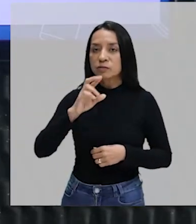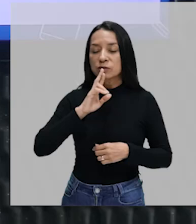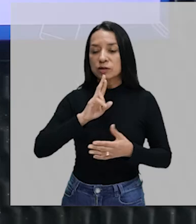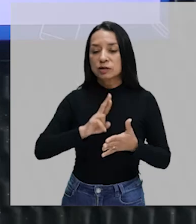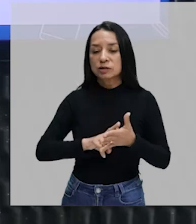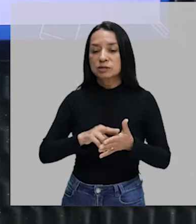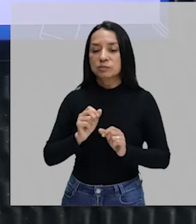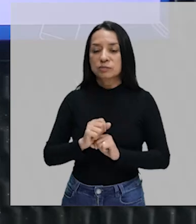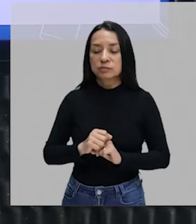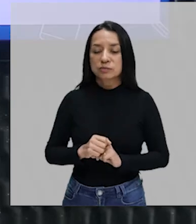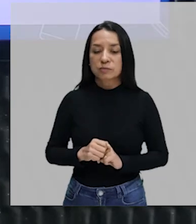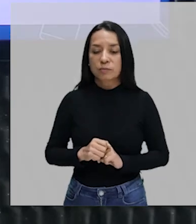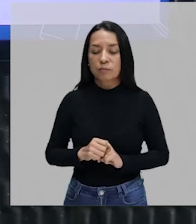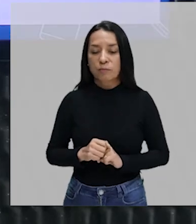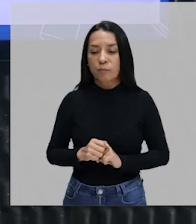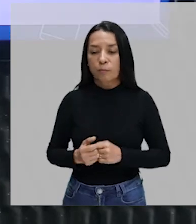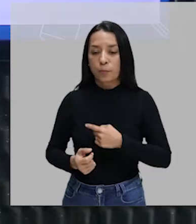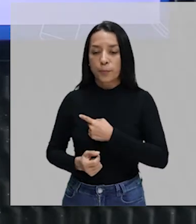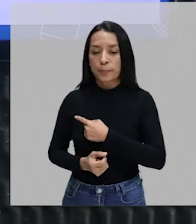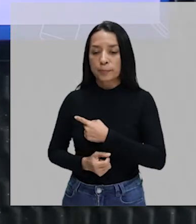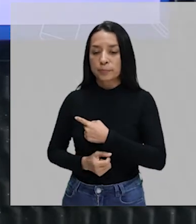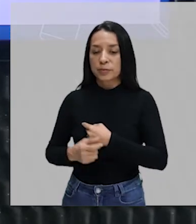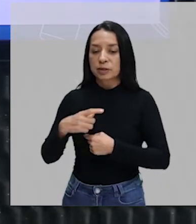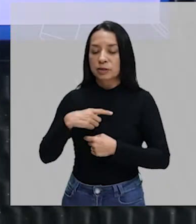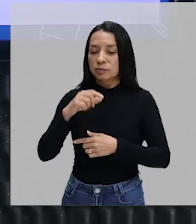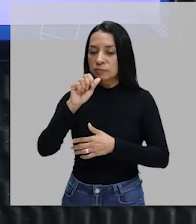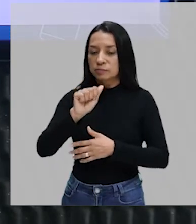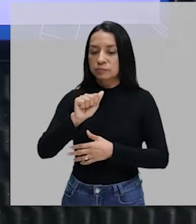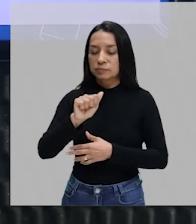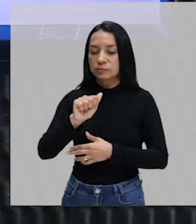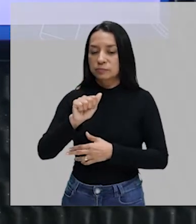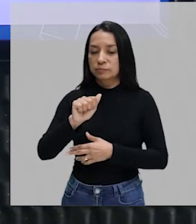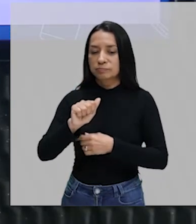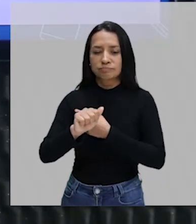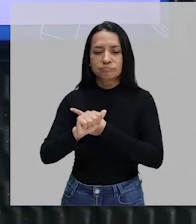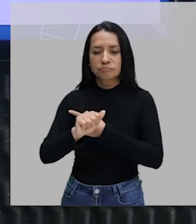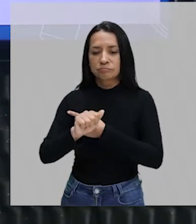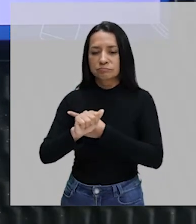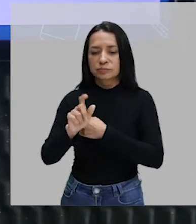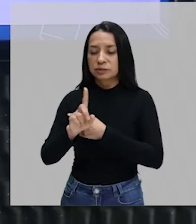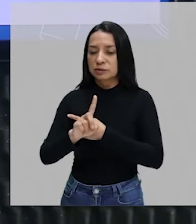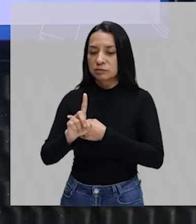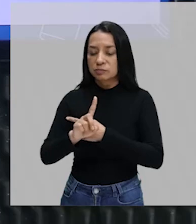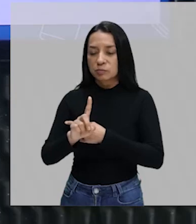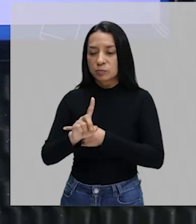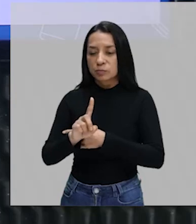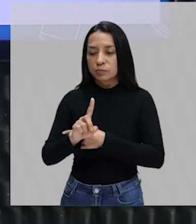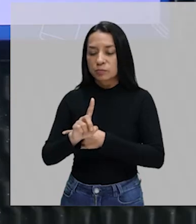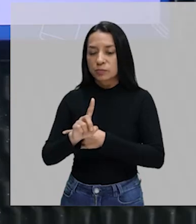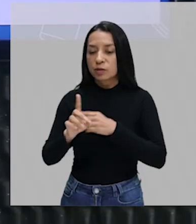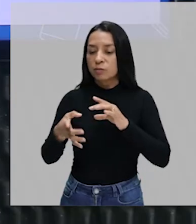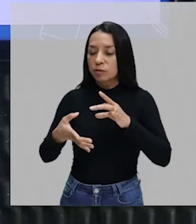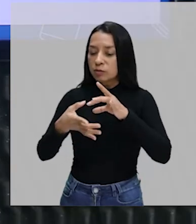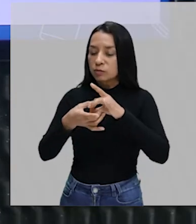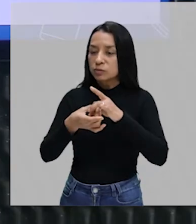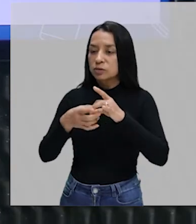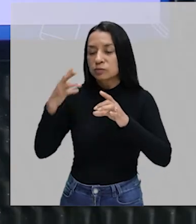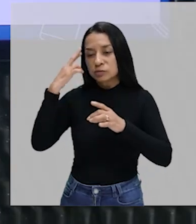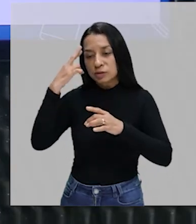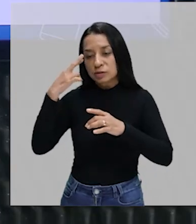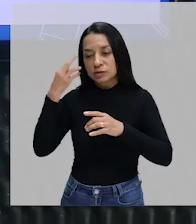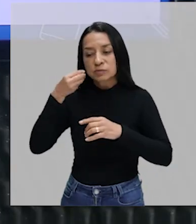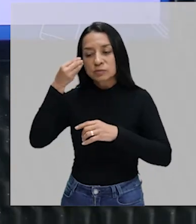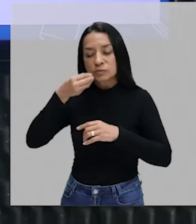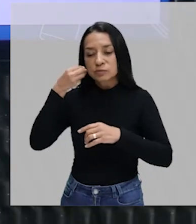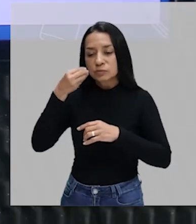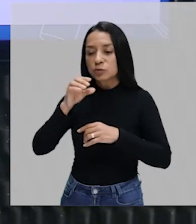define a concepção filosófica em questão. Bom, aí nós temos o criticismo. Não, o criticismo ele é uma união entre racionalismo e empirismo.